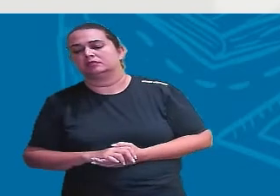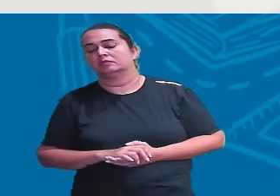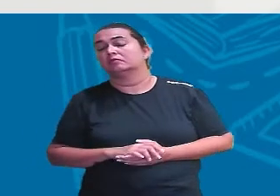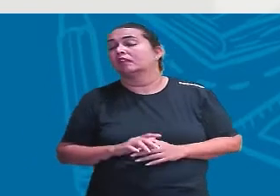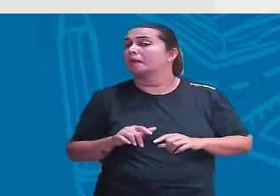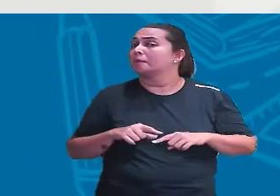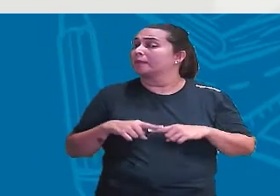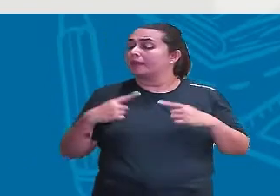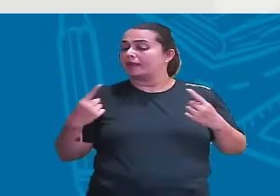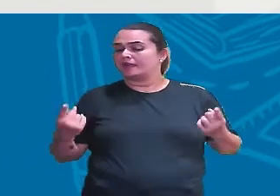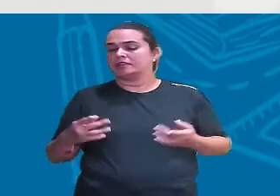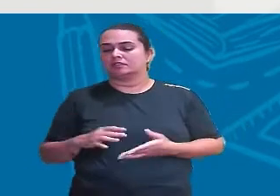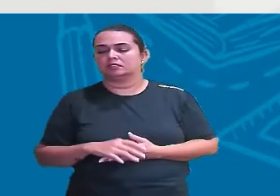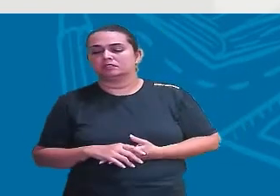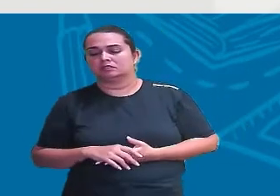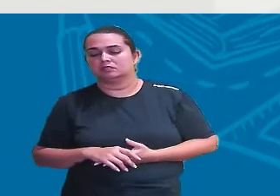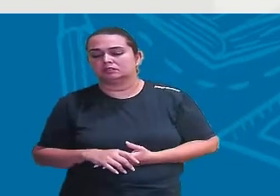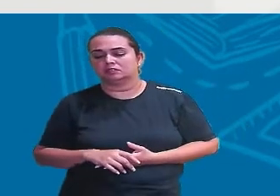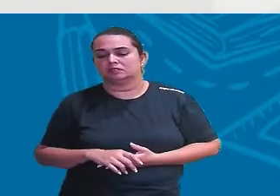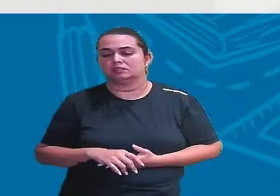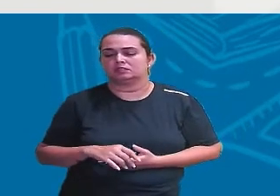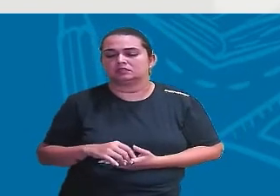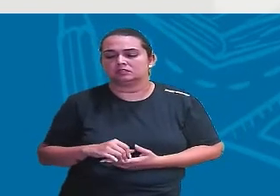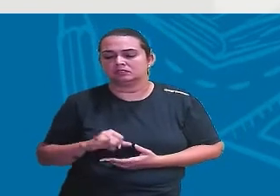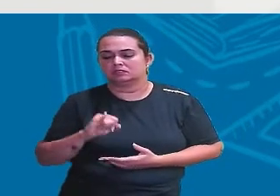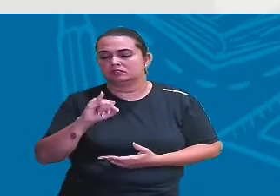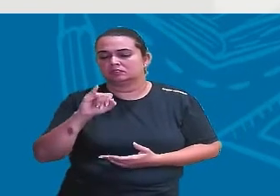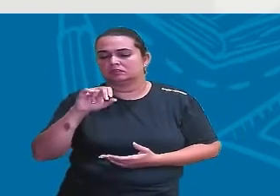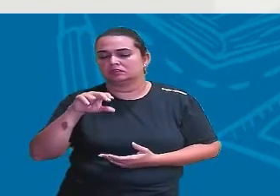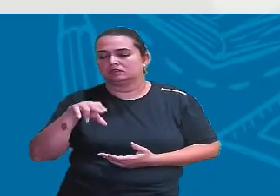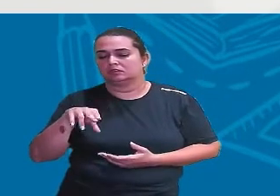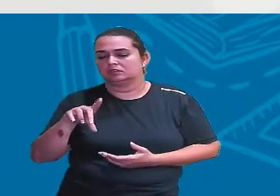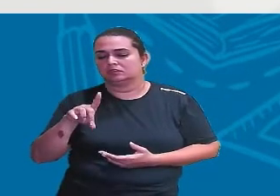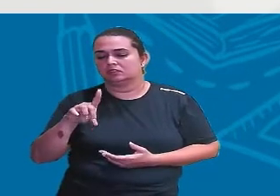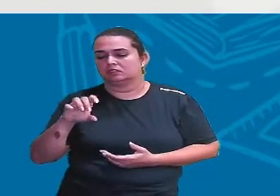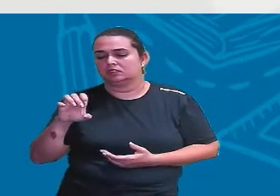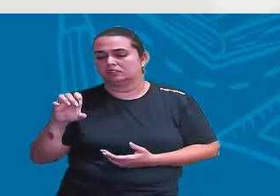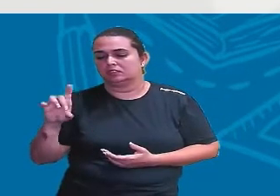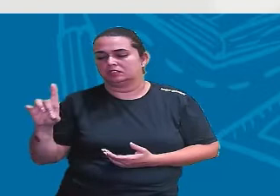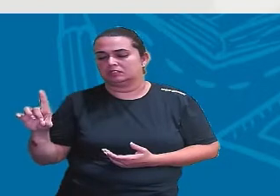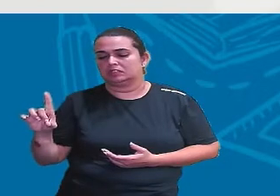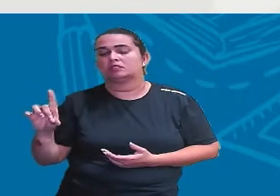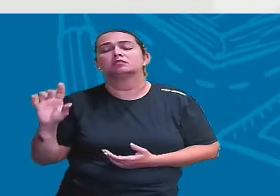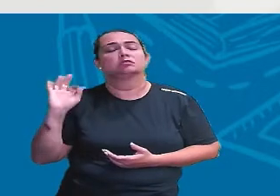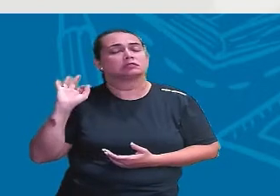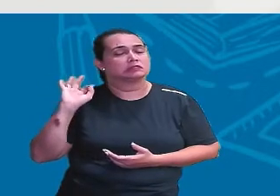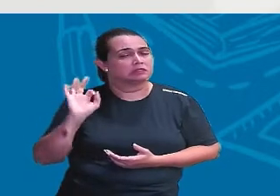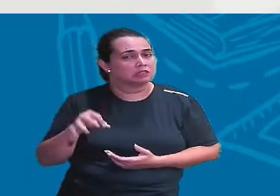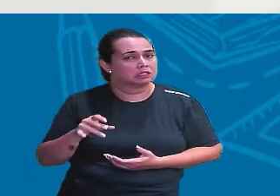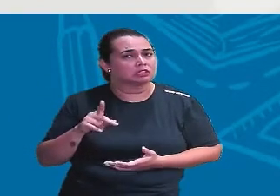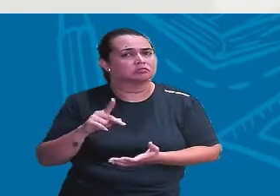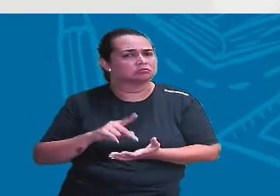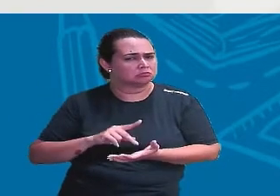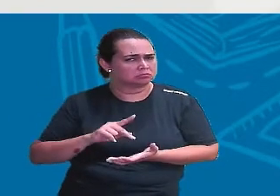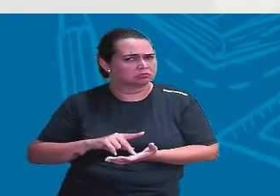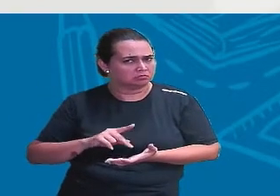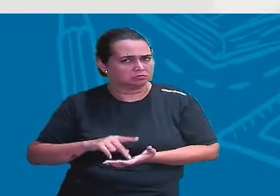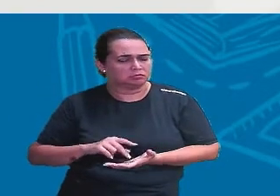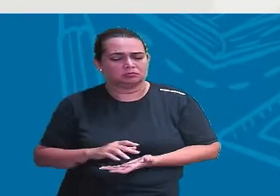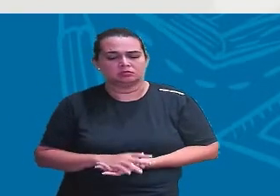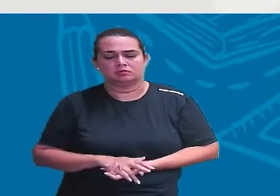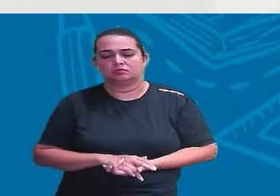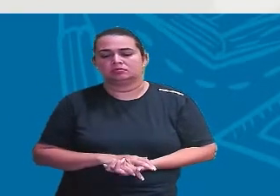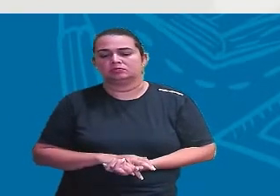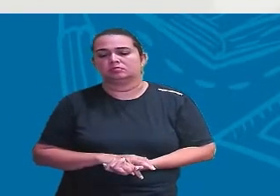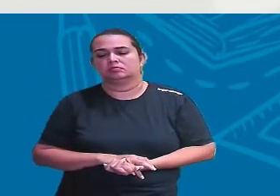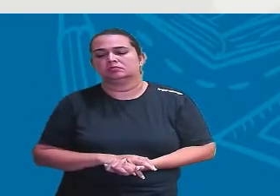o indeed, que quer dizer de fato, deveras. E o of course, repetindo aí como ênfase.